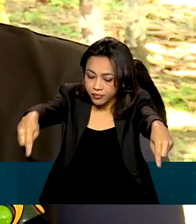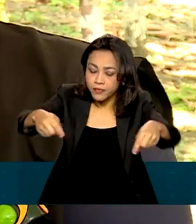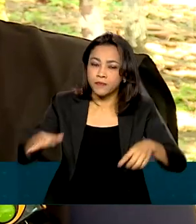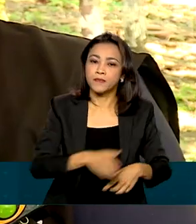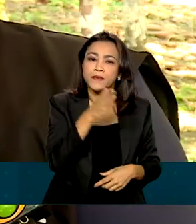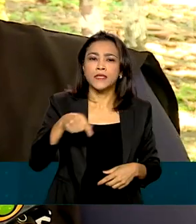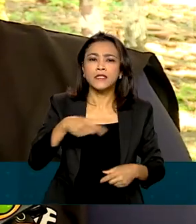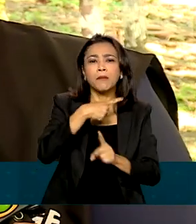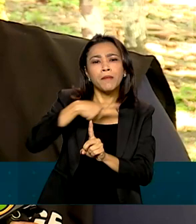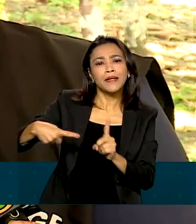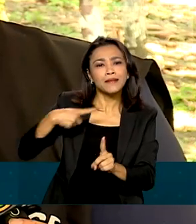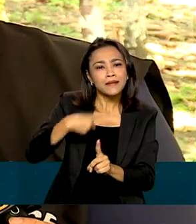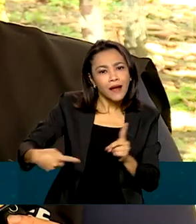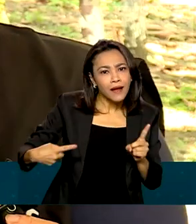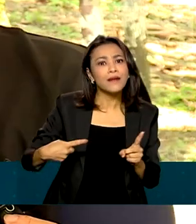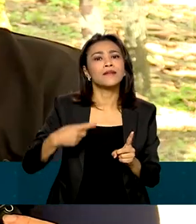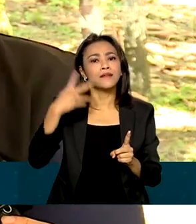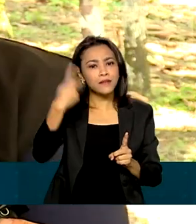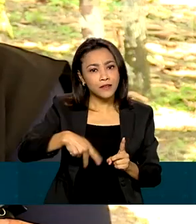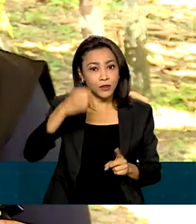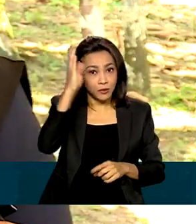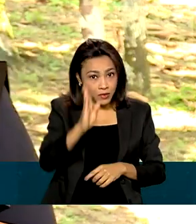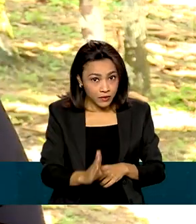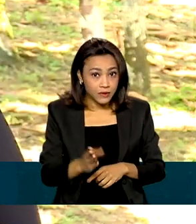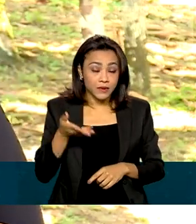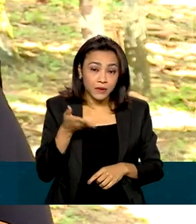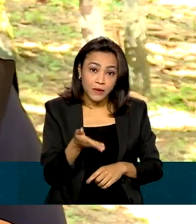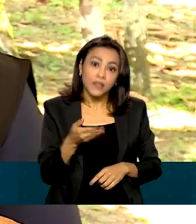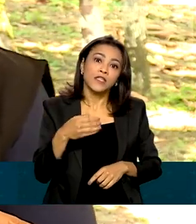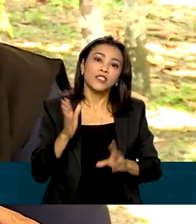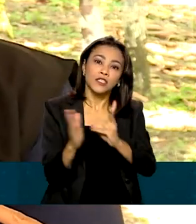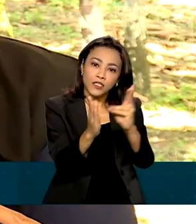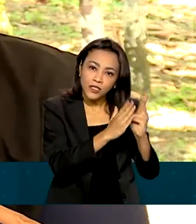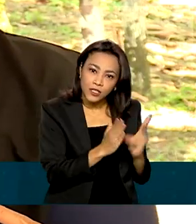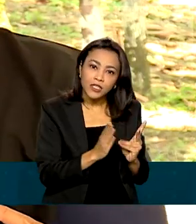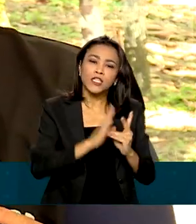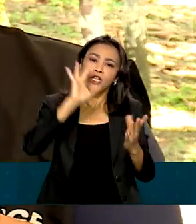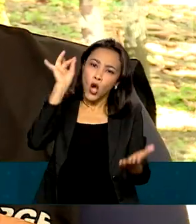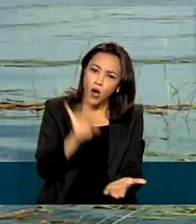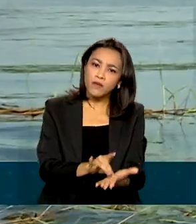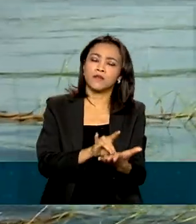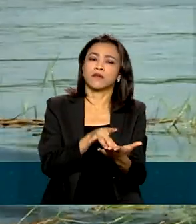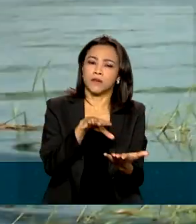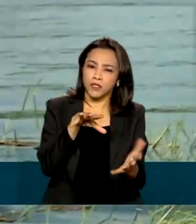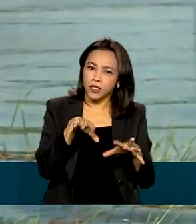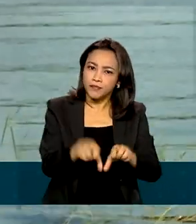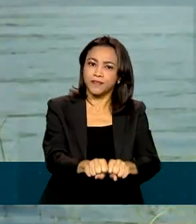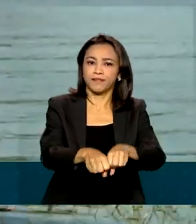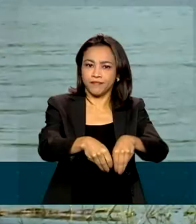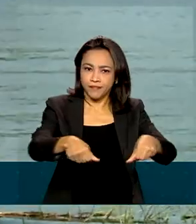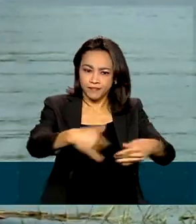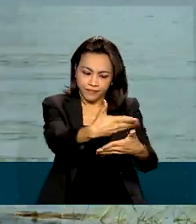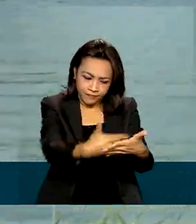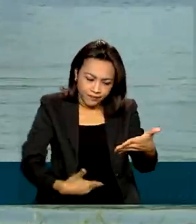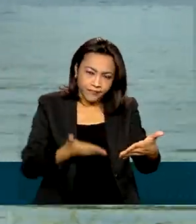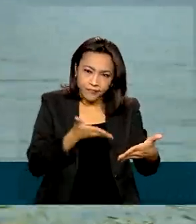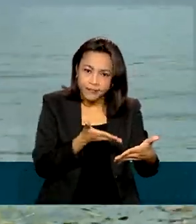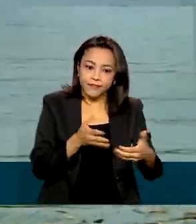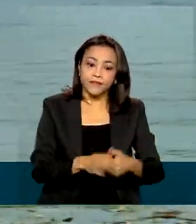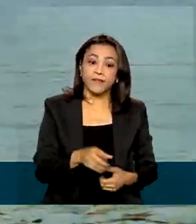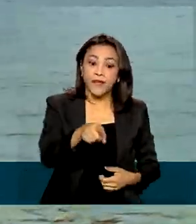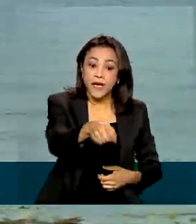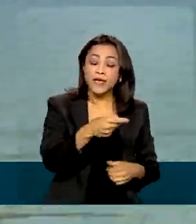metade das aldeias indígenas do país e um terço de todas as terras indígenas oficialmente delimitada a pesquisa nos territórios